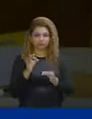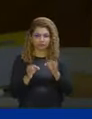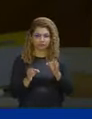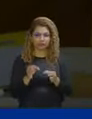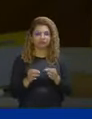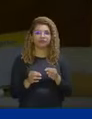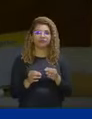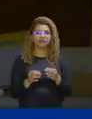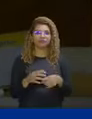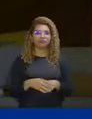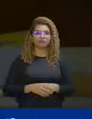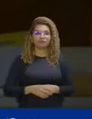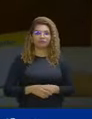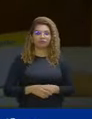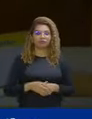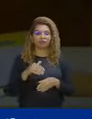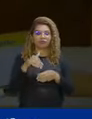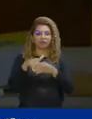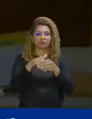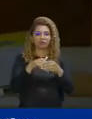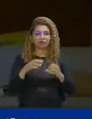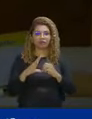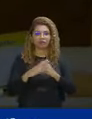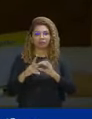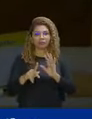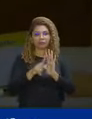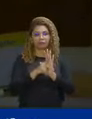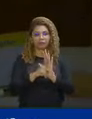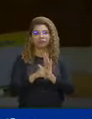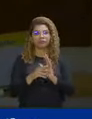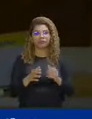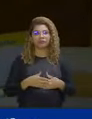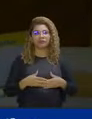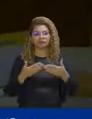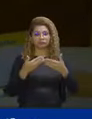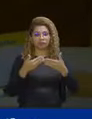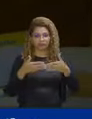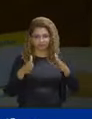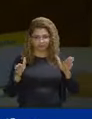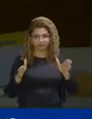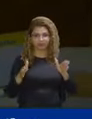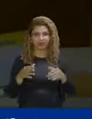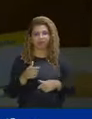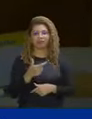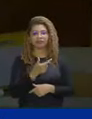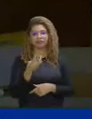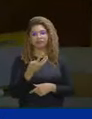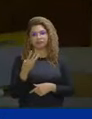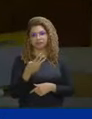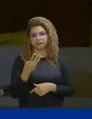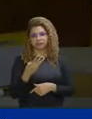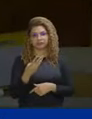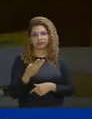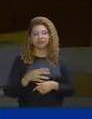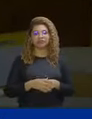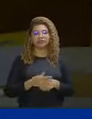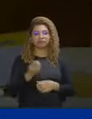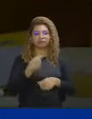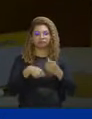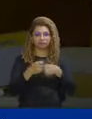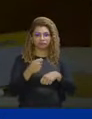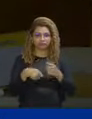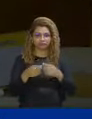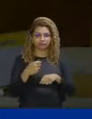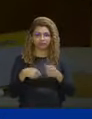e, persistindo o quórum, eu declaro aberta a 23ª sessão administrativa ordinária, a ser